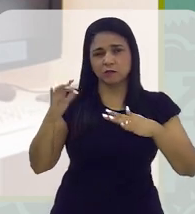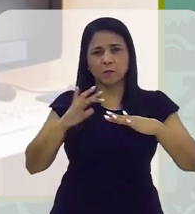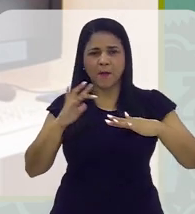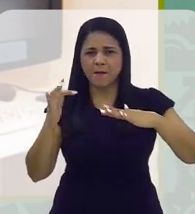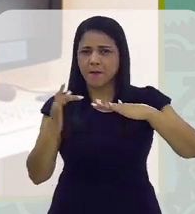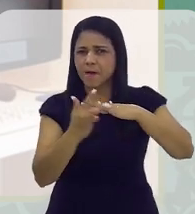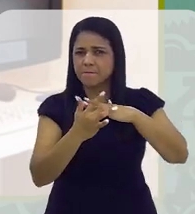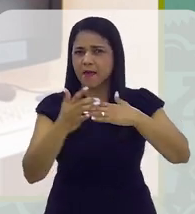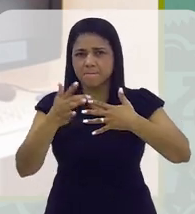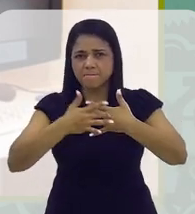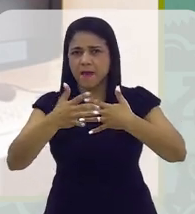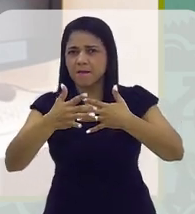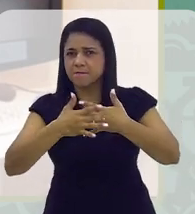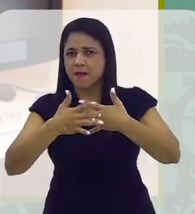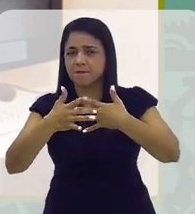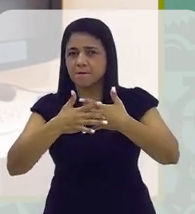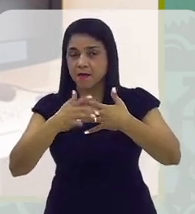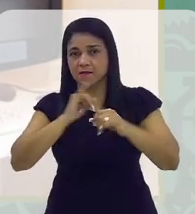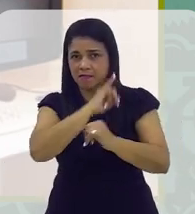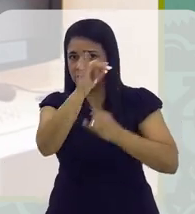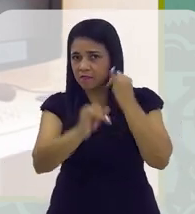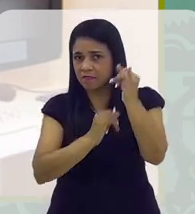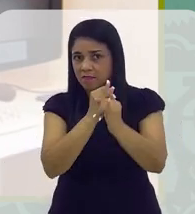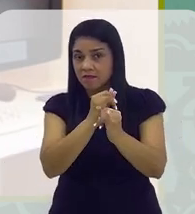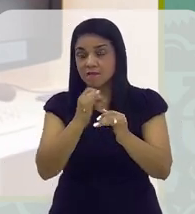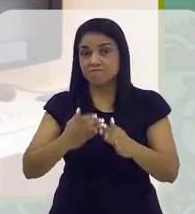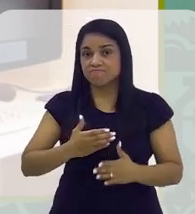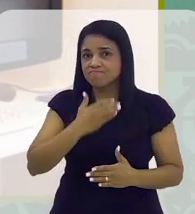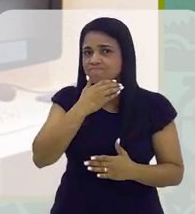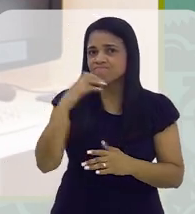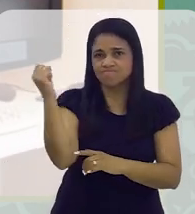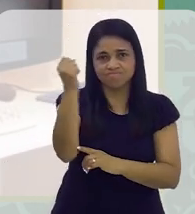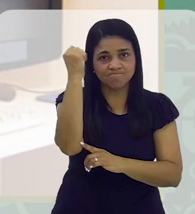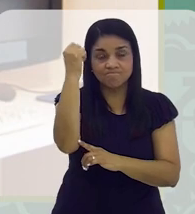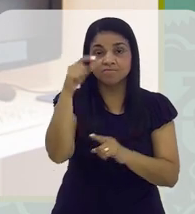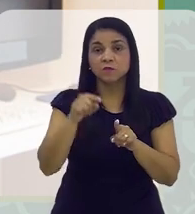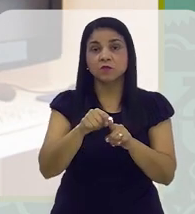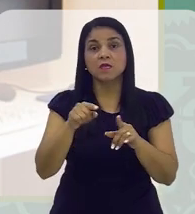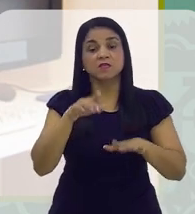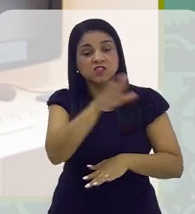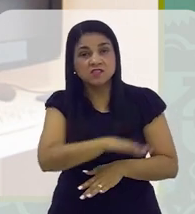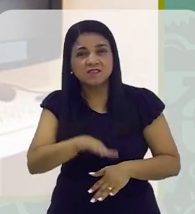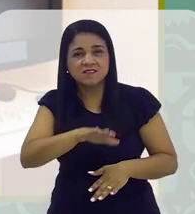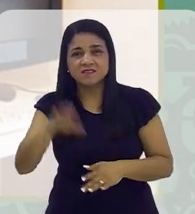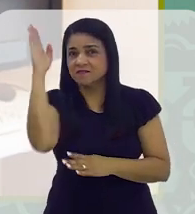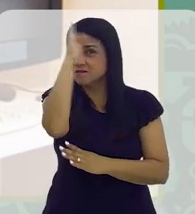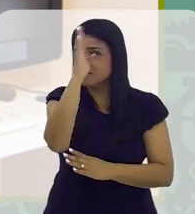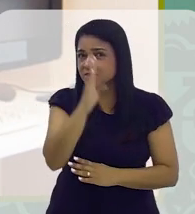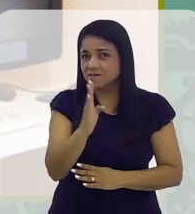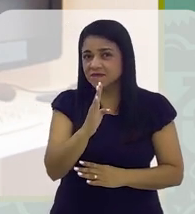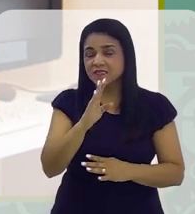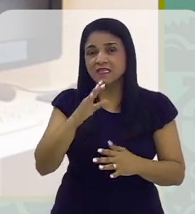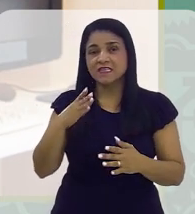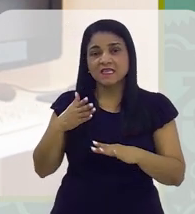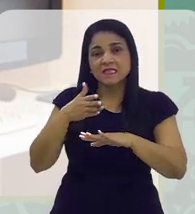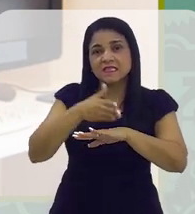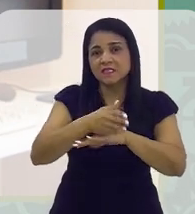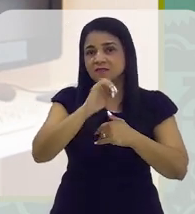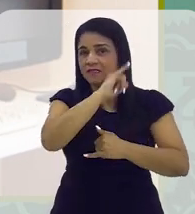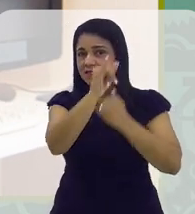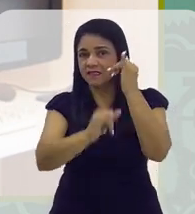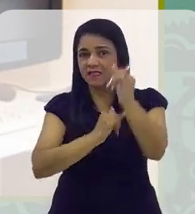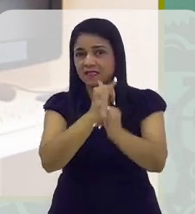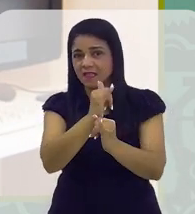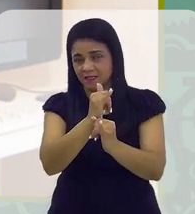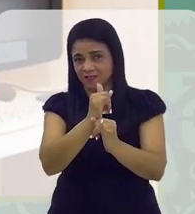páginas virtuais. A situação ainda se agrava quando se percebe que as crianças brasileiras estão acessando a internet cada vez mais